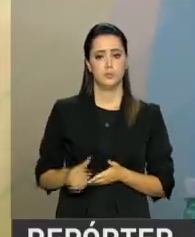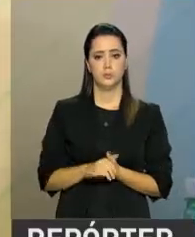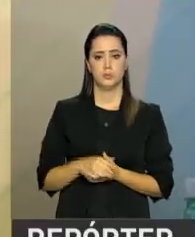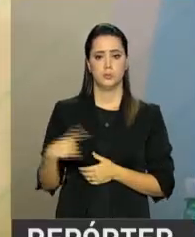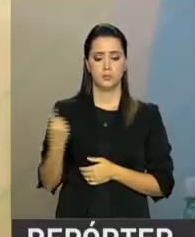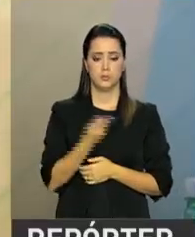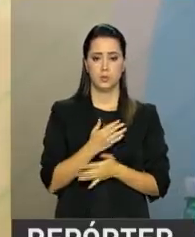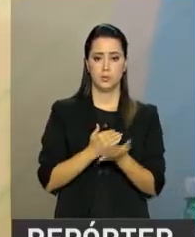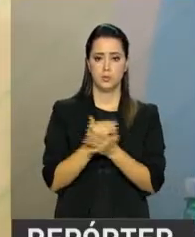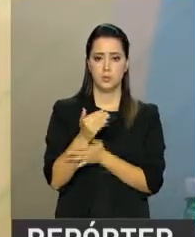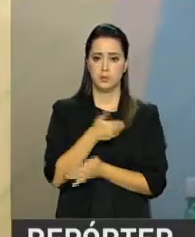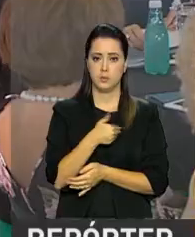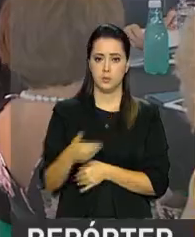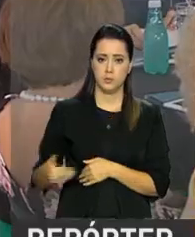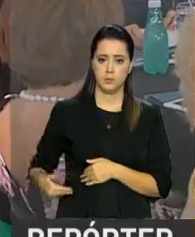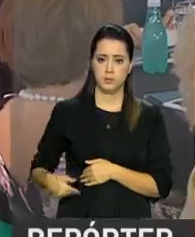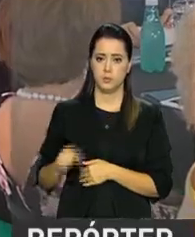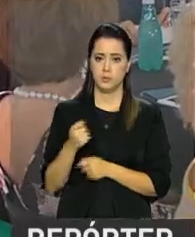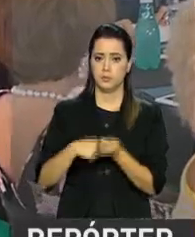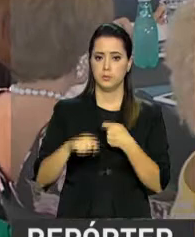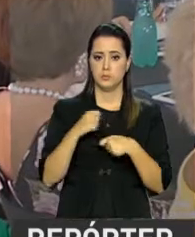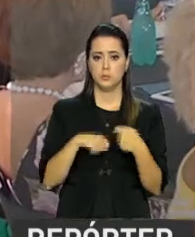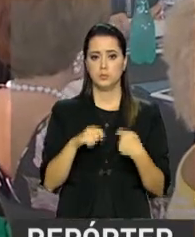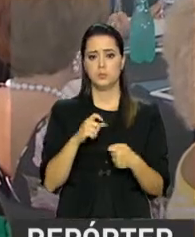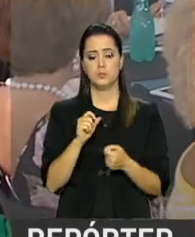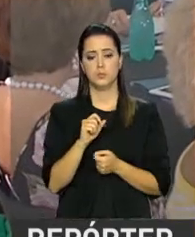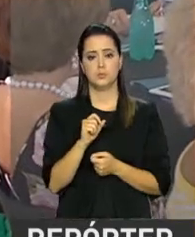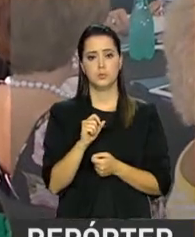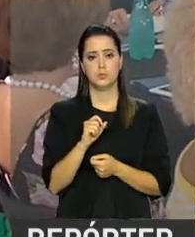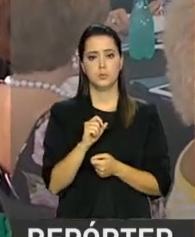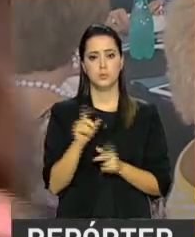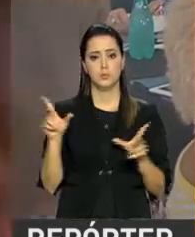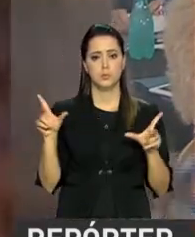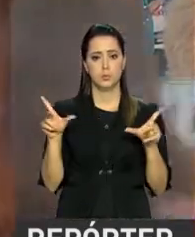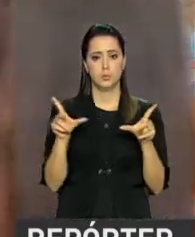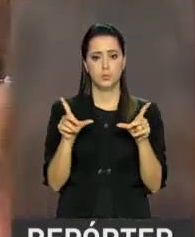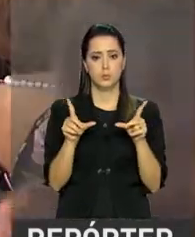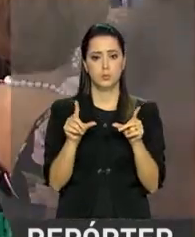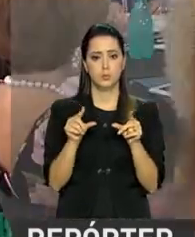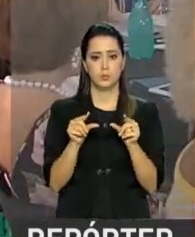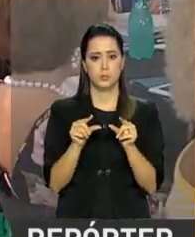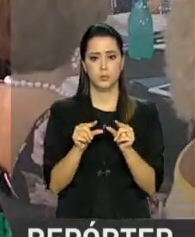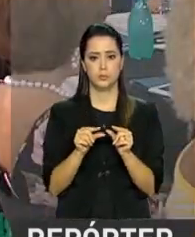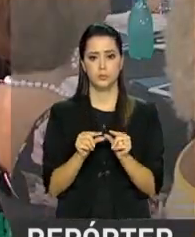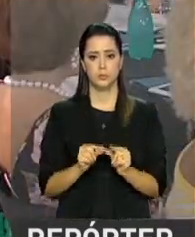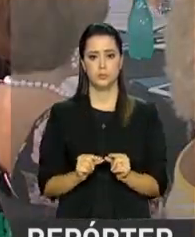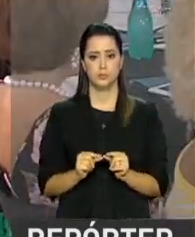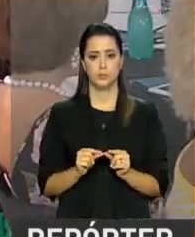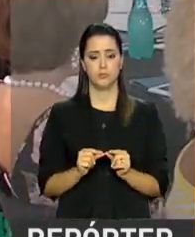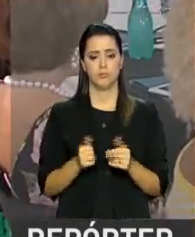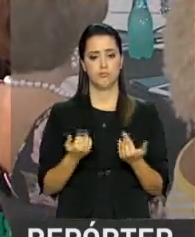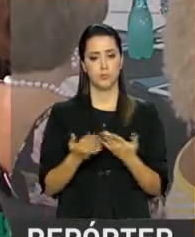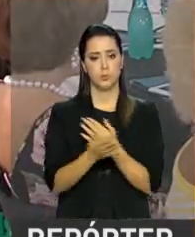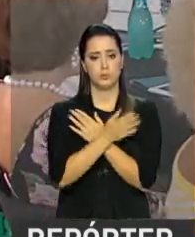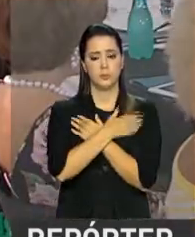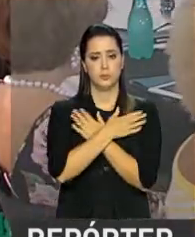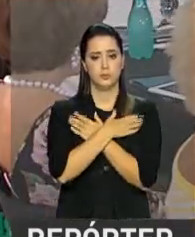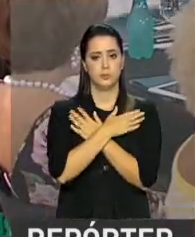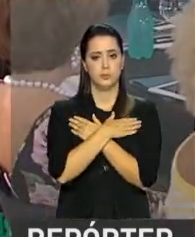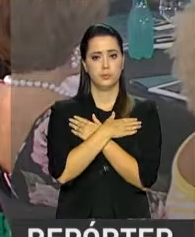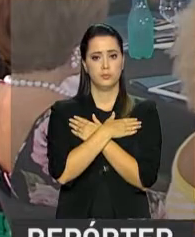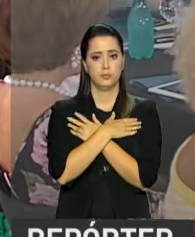o governo a economia encolhia fortemente o desemprego